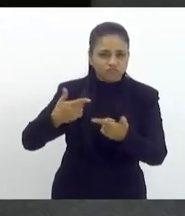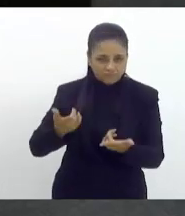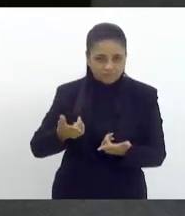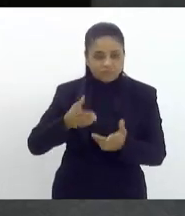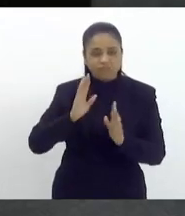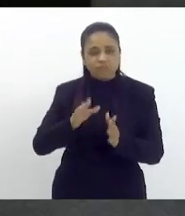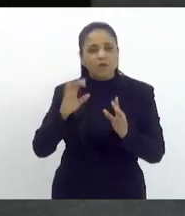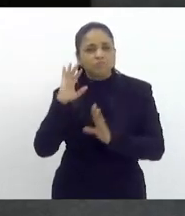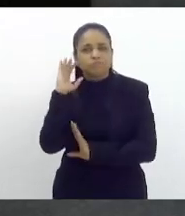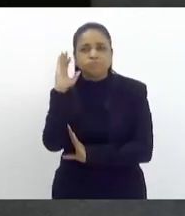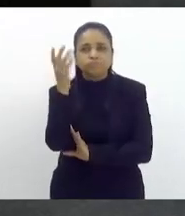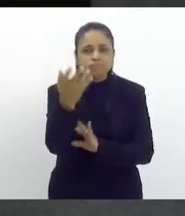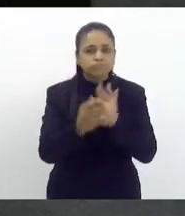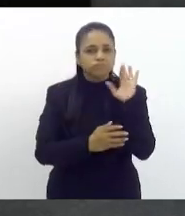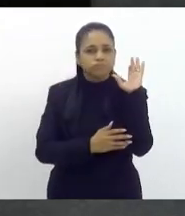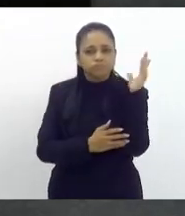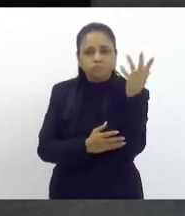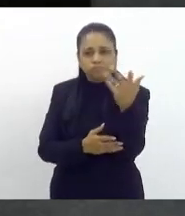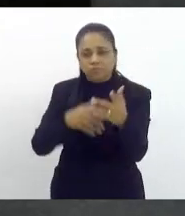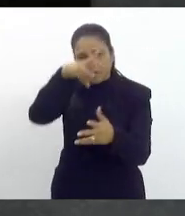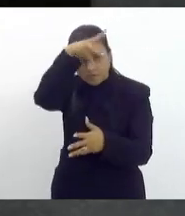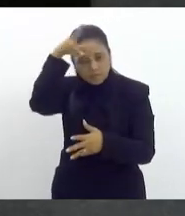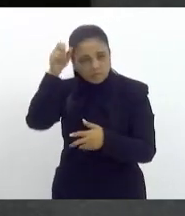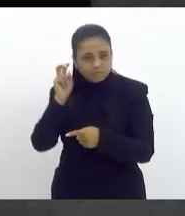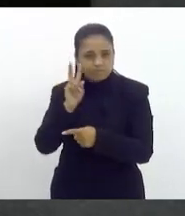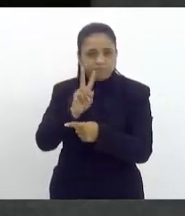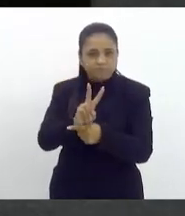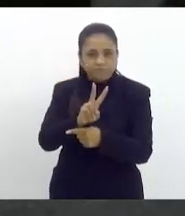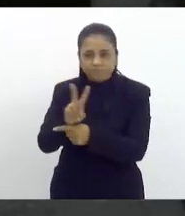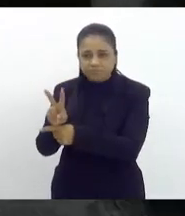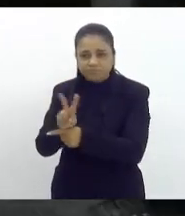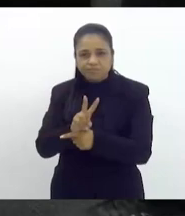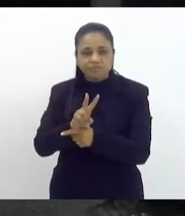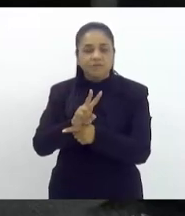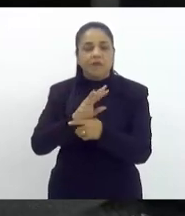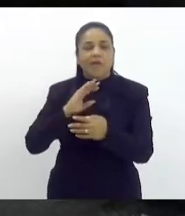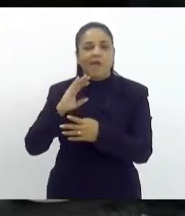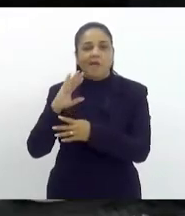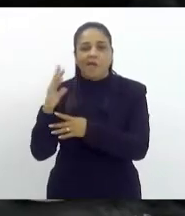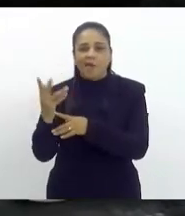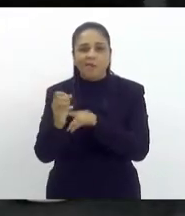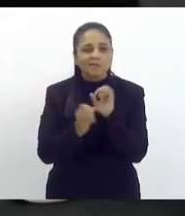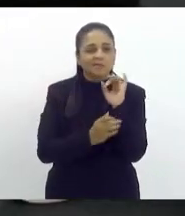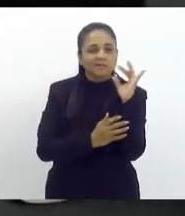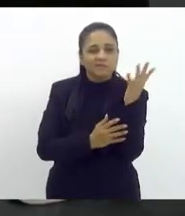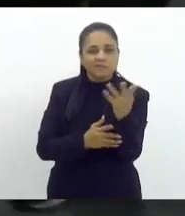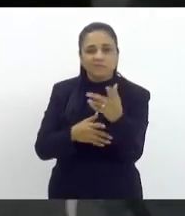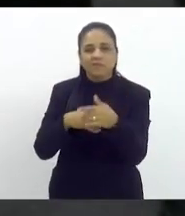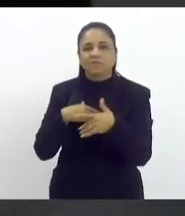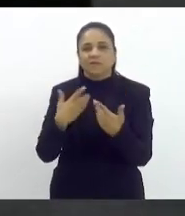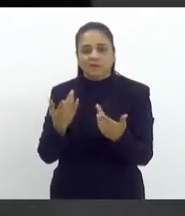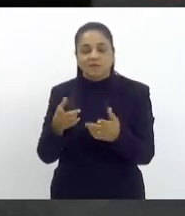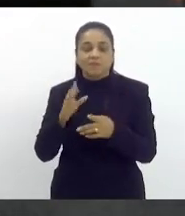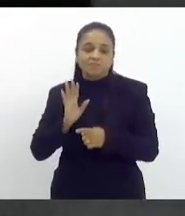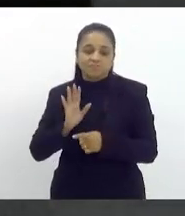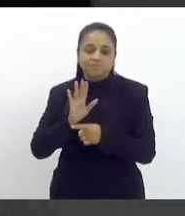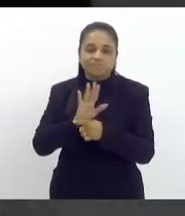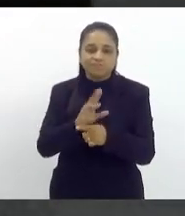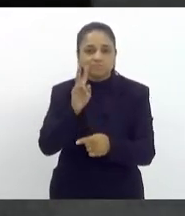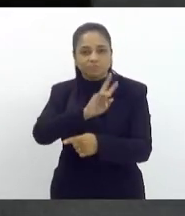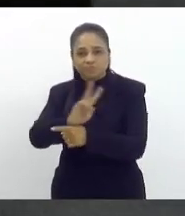preservação da floresta amazônica dos ecossistemas da fauna e da flora brasileira protegendo e contribuindo